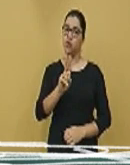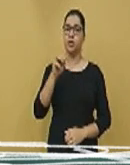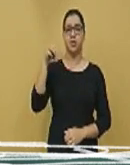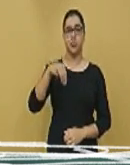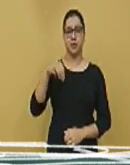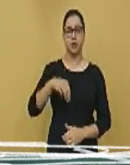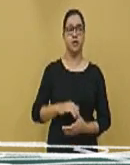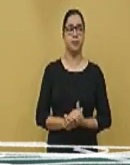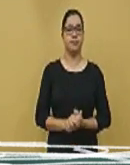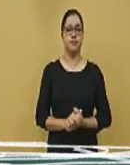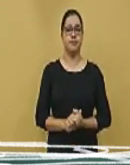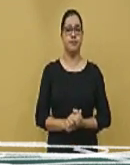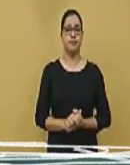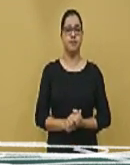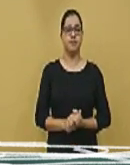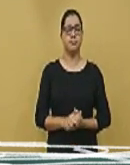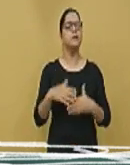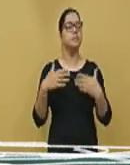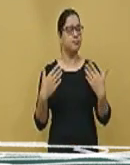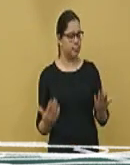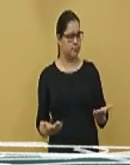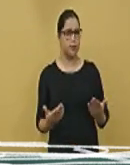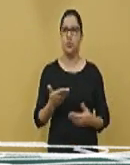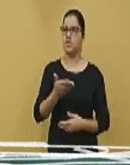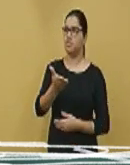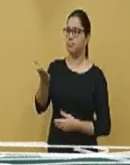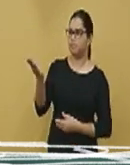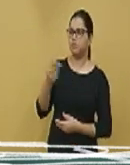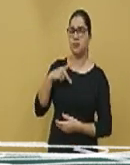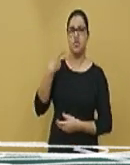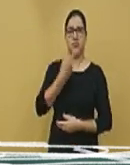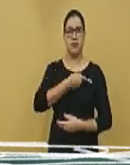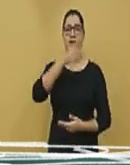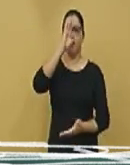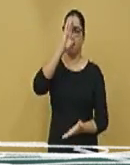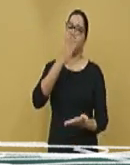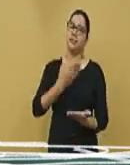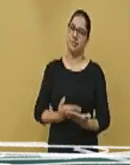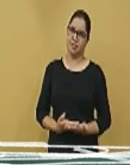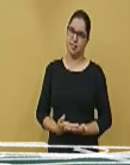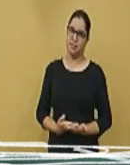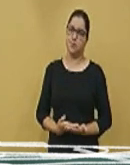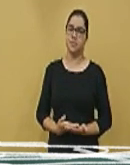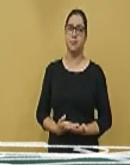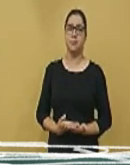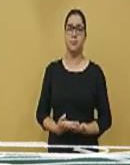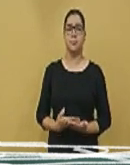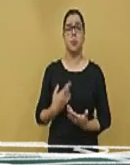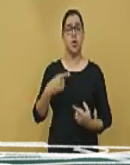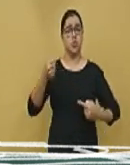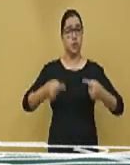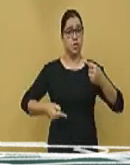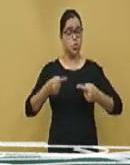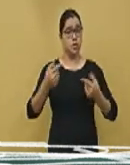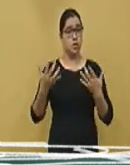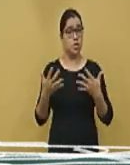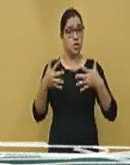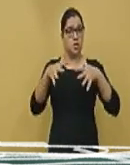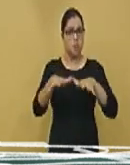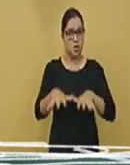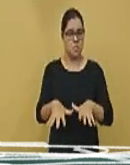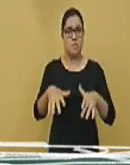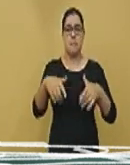Professor Etienne, colegas, nós acreditamos que os discursos de inclusão eles precisam